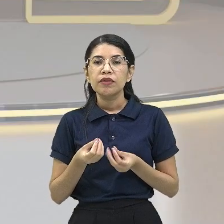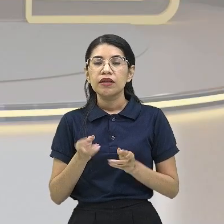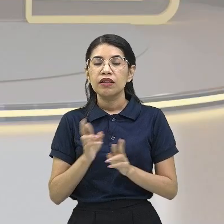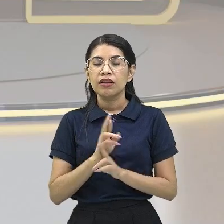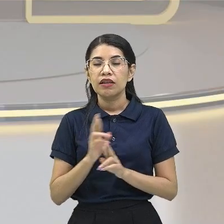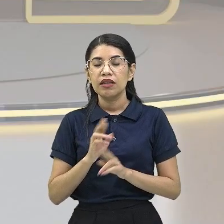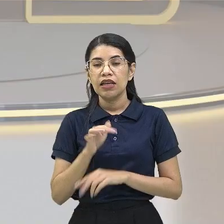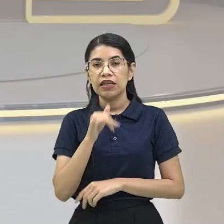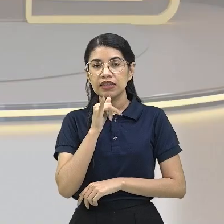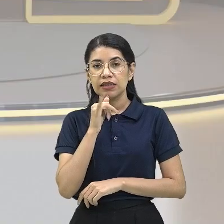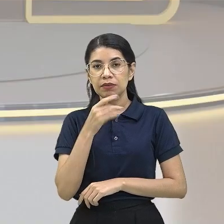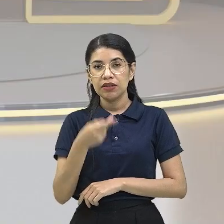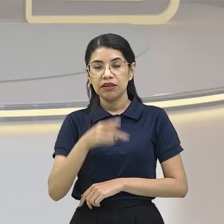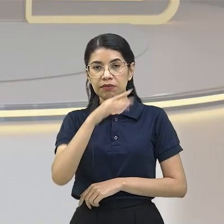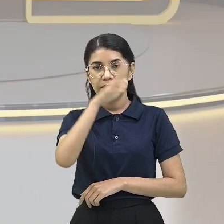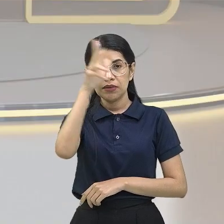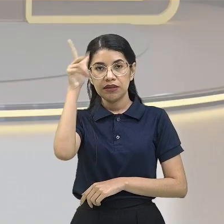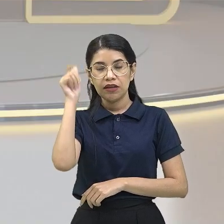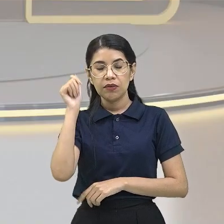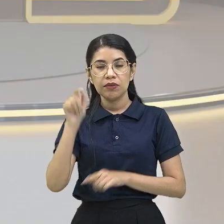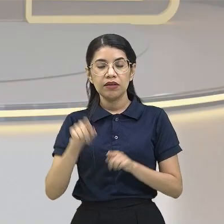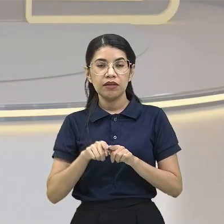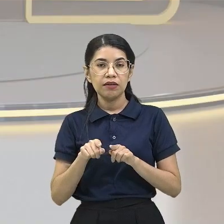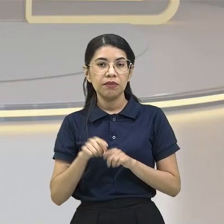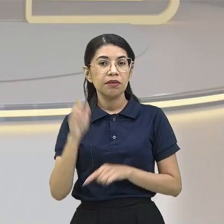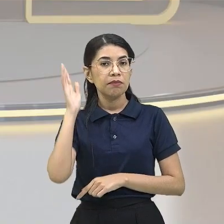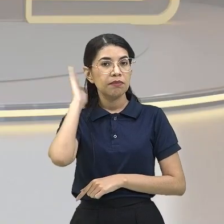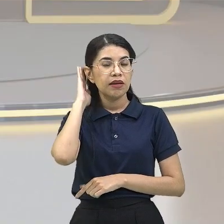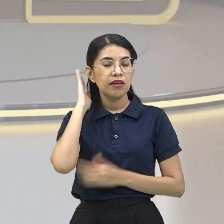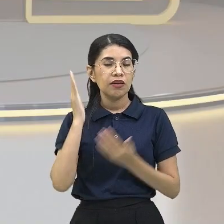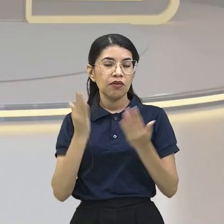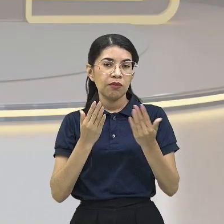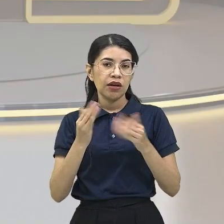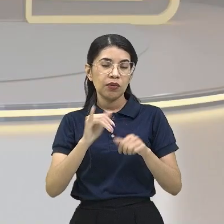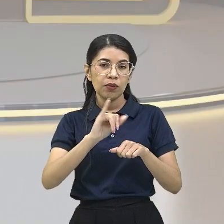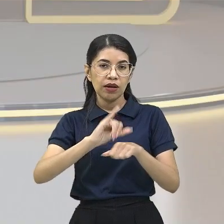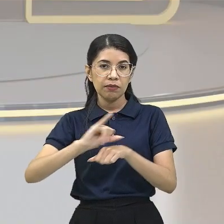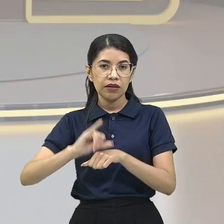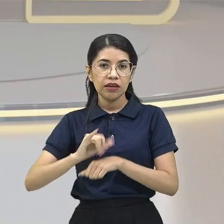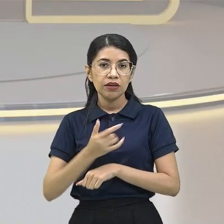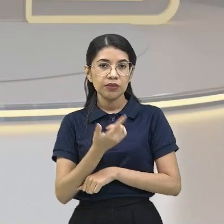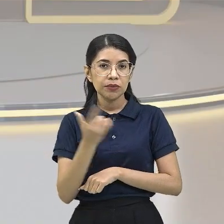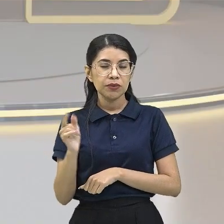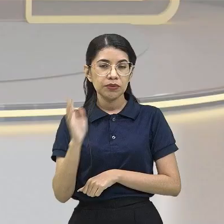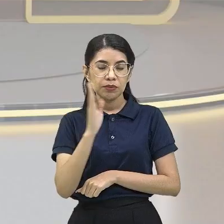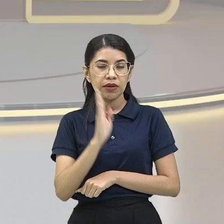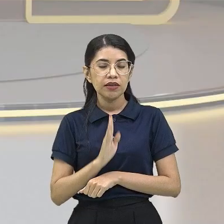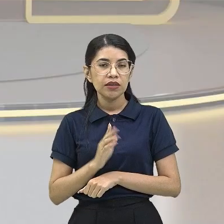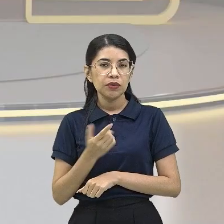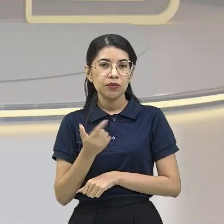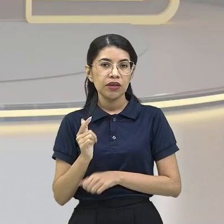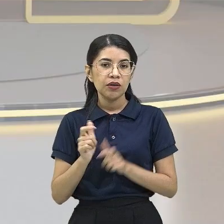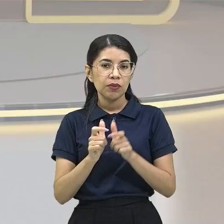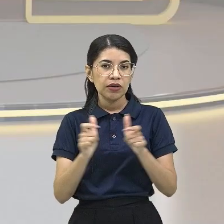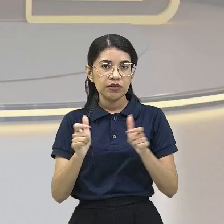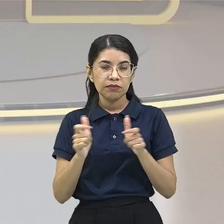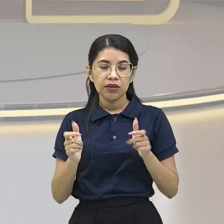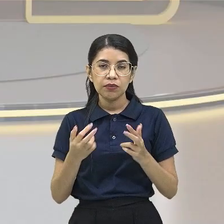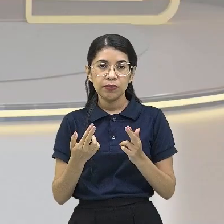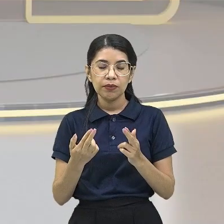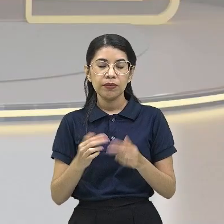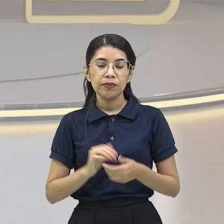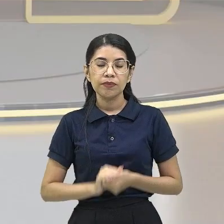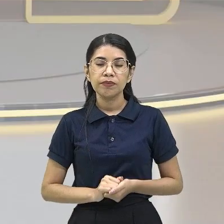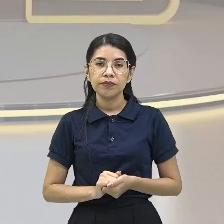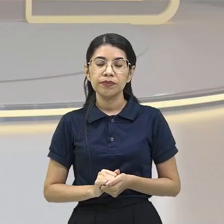a Manaus e a Belém, com relação às outras capitais, né? Que não tiveram ali o mesmo crescimento. Exato. Aí